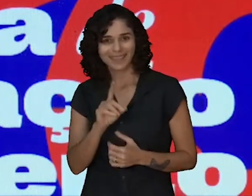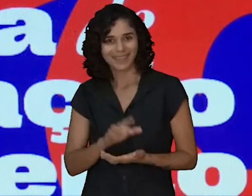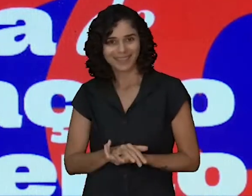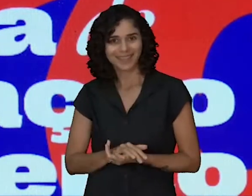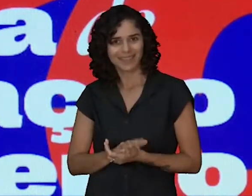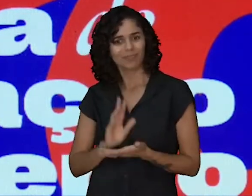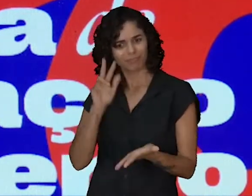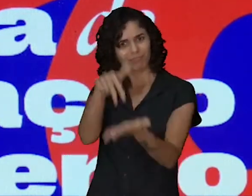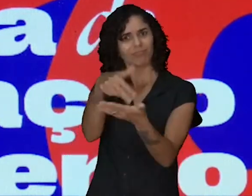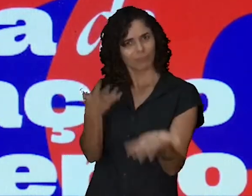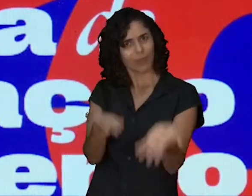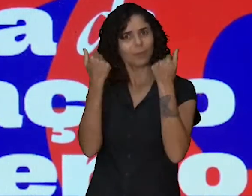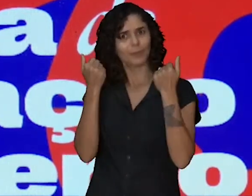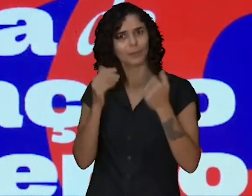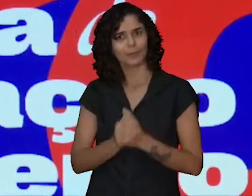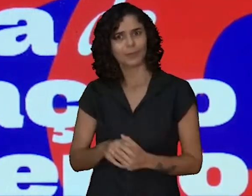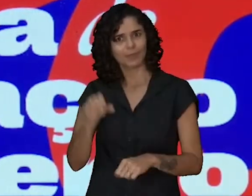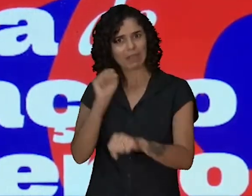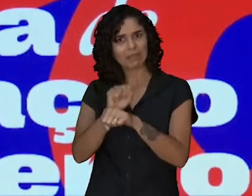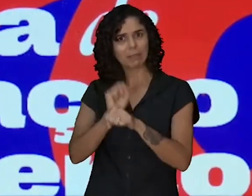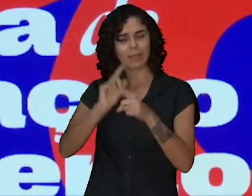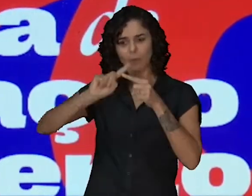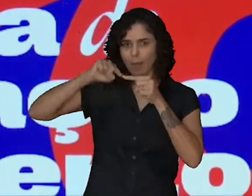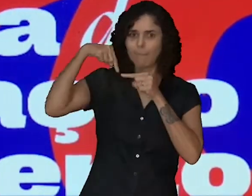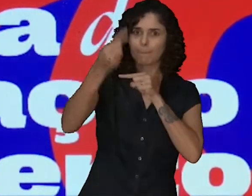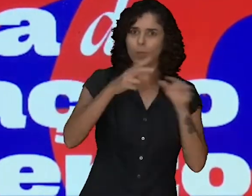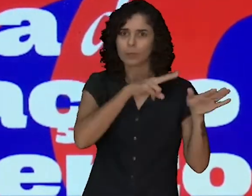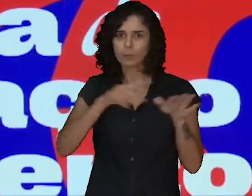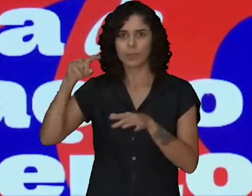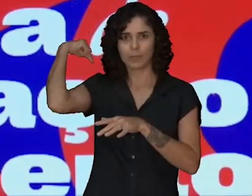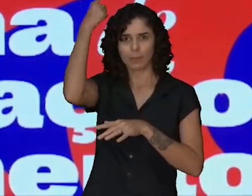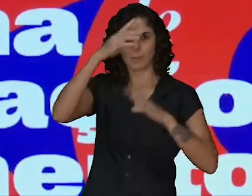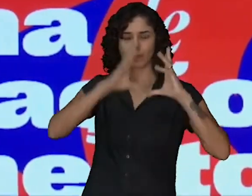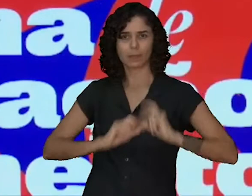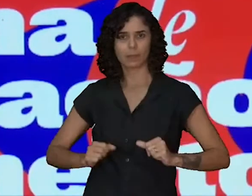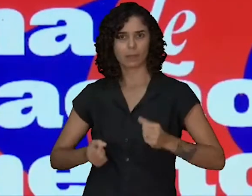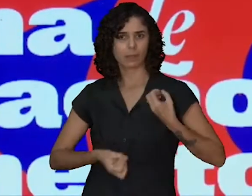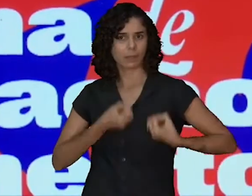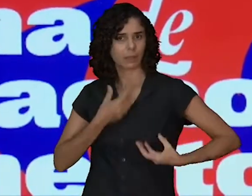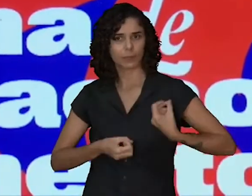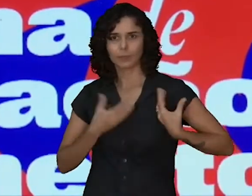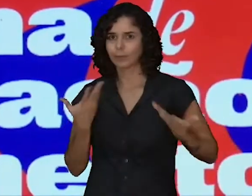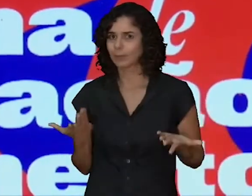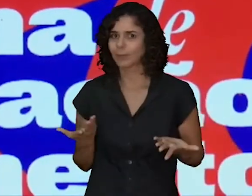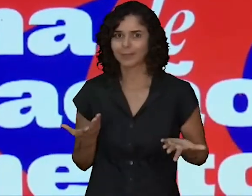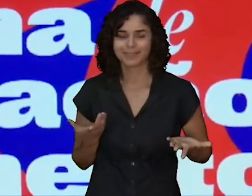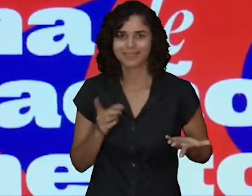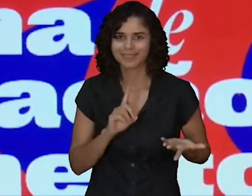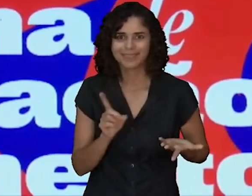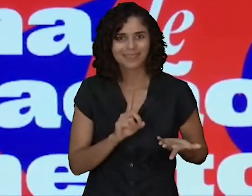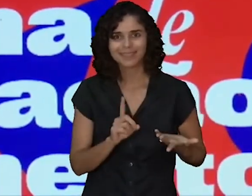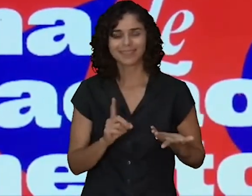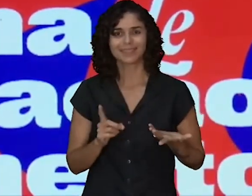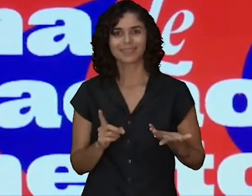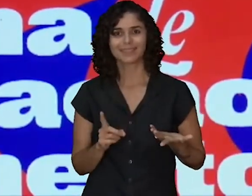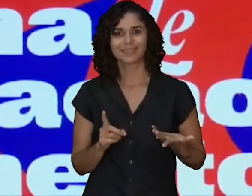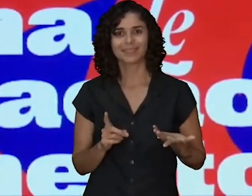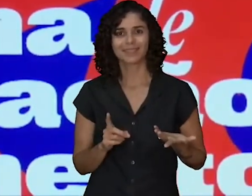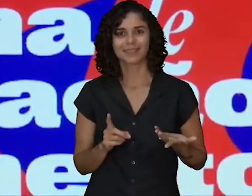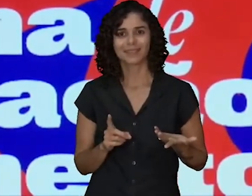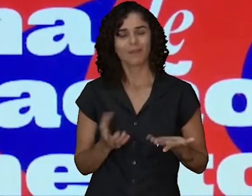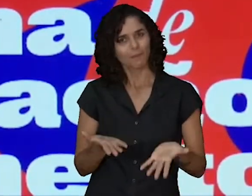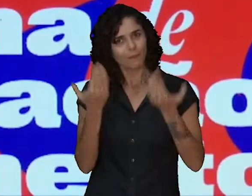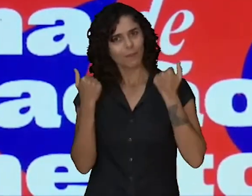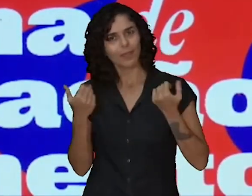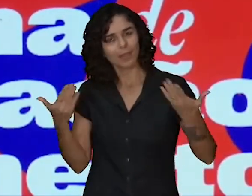Porque você não vai ficar esperando a próxima semana de santificação ou o próximo momento, porque eu tenho repetido isso aqui. Se